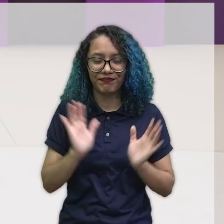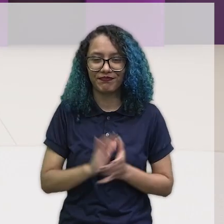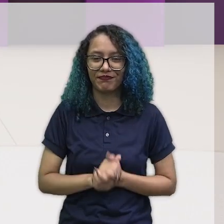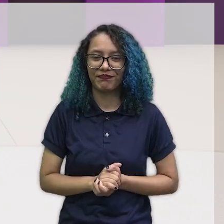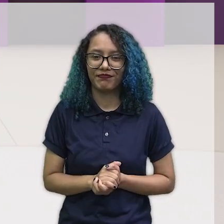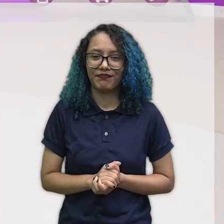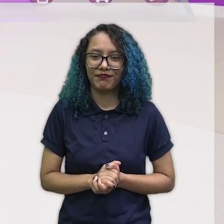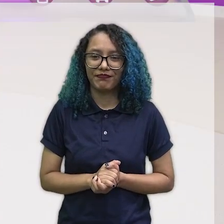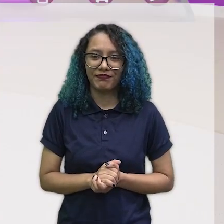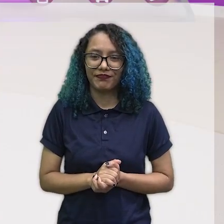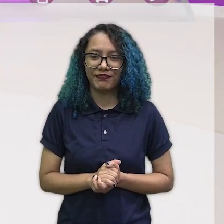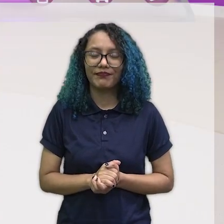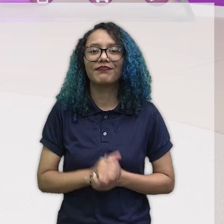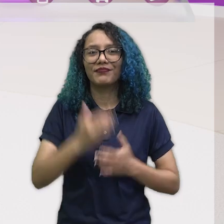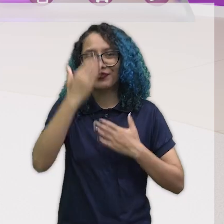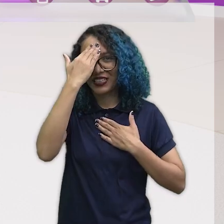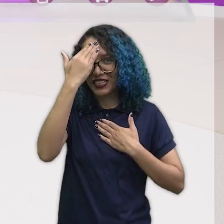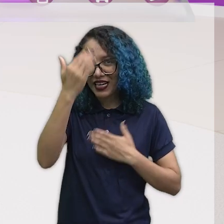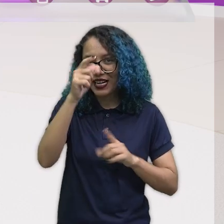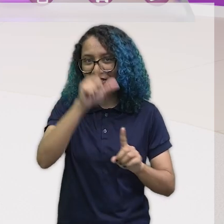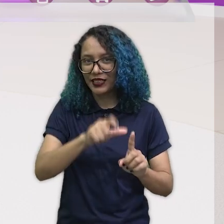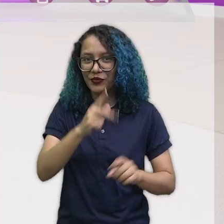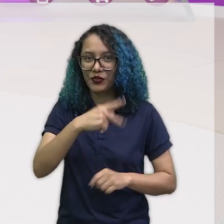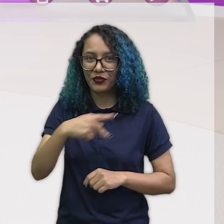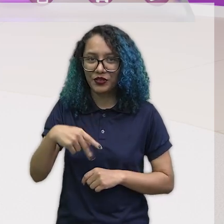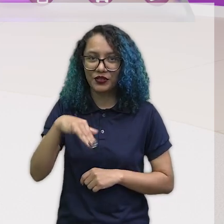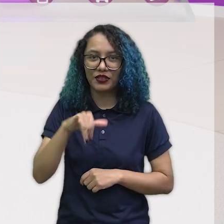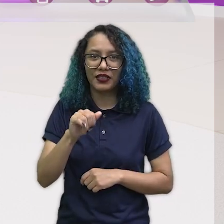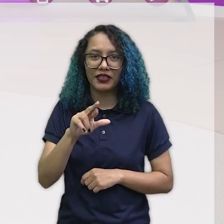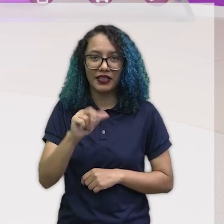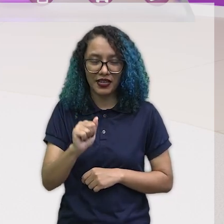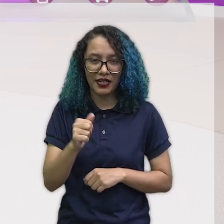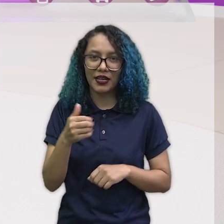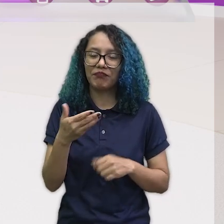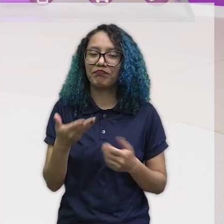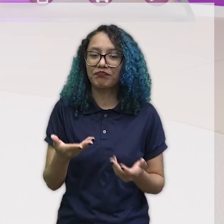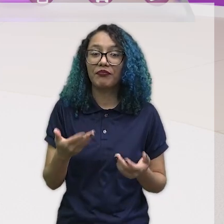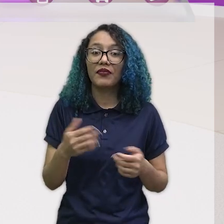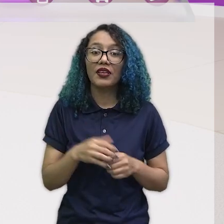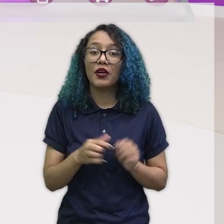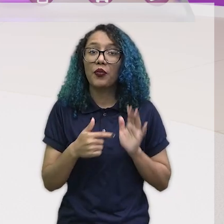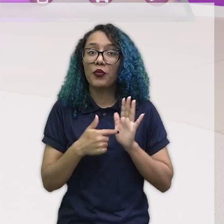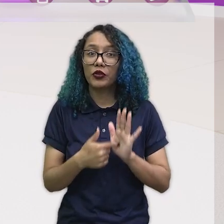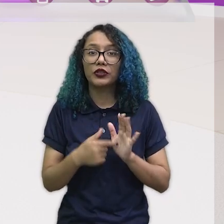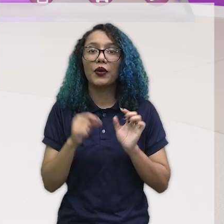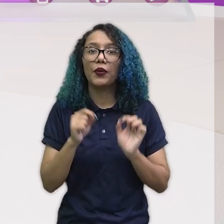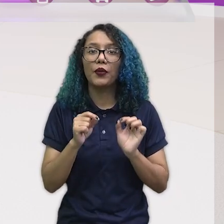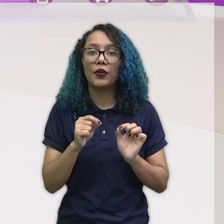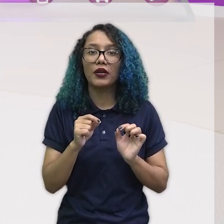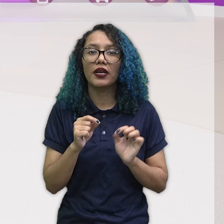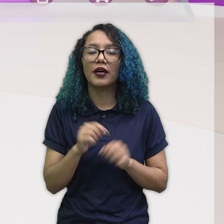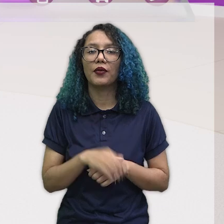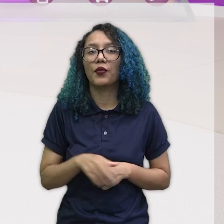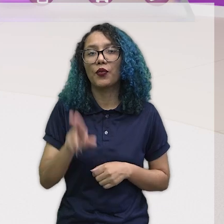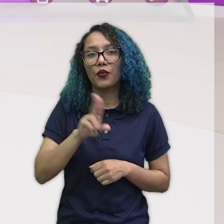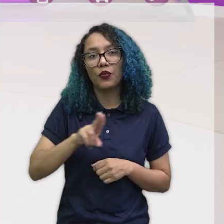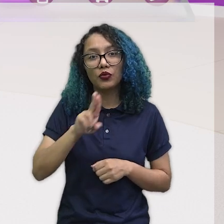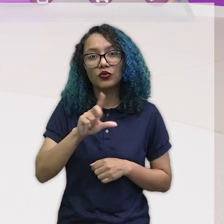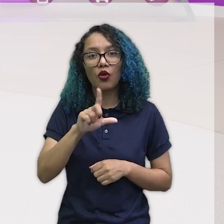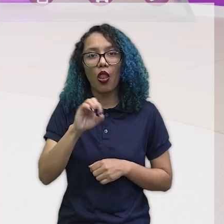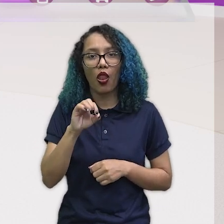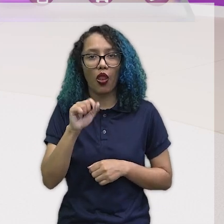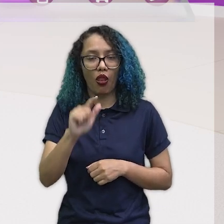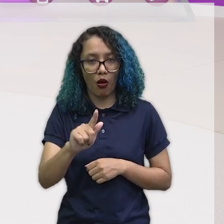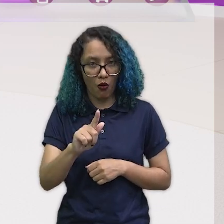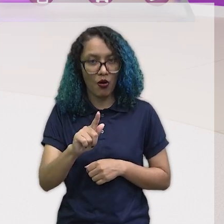tchau. Obrigada, professora Yara, pela sua participação, e nós vimos aí, não é, uma aplicação real de logaritmos. Como